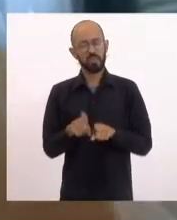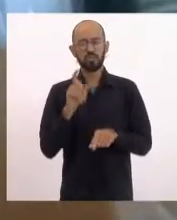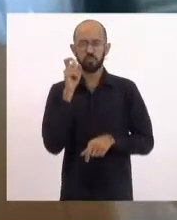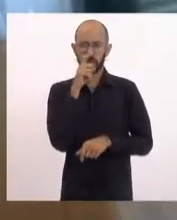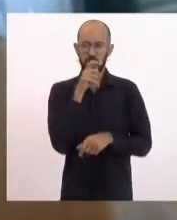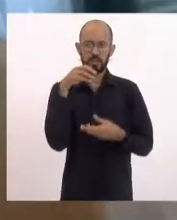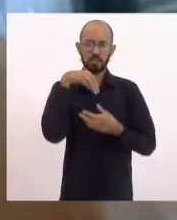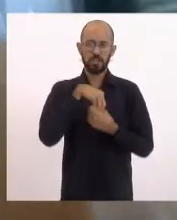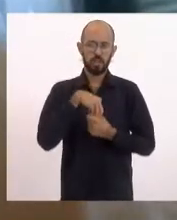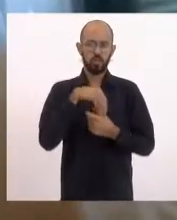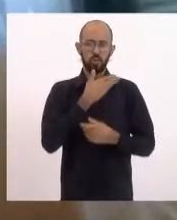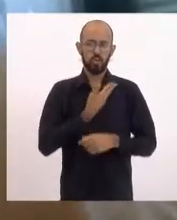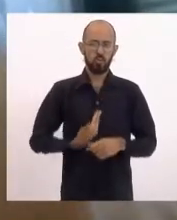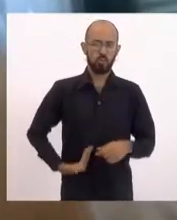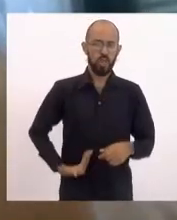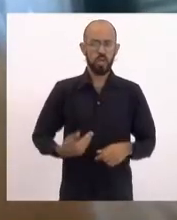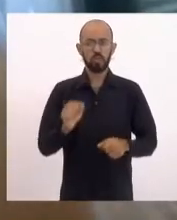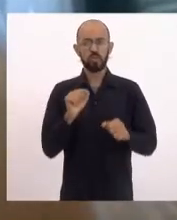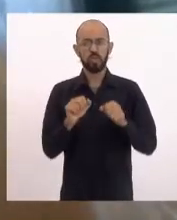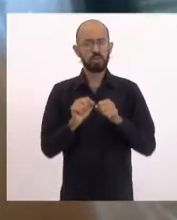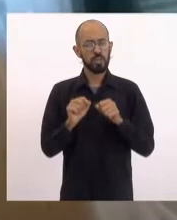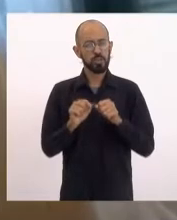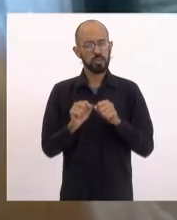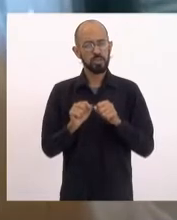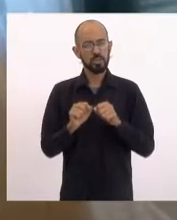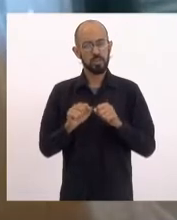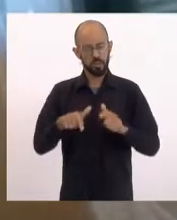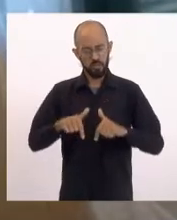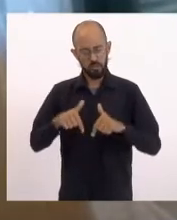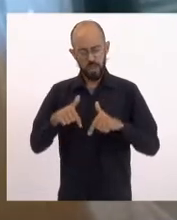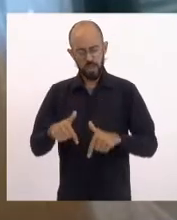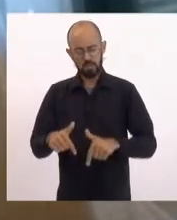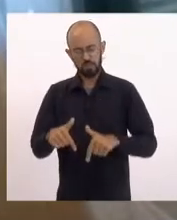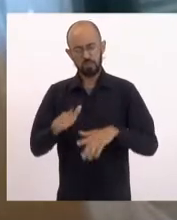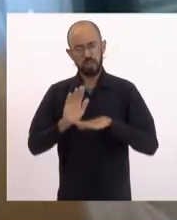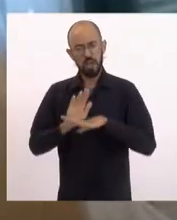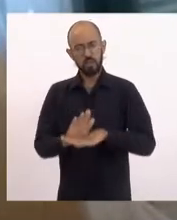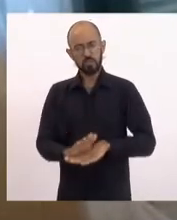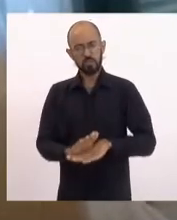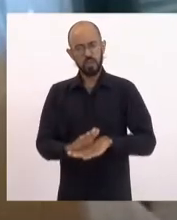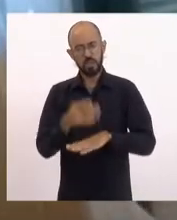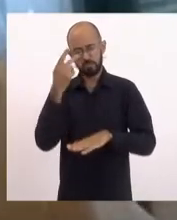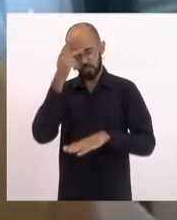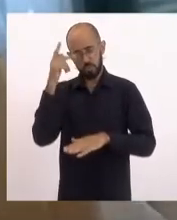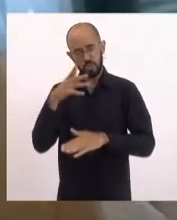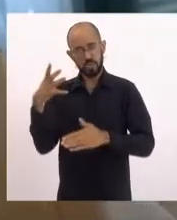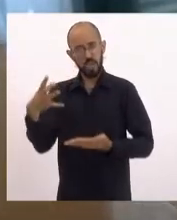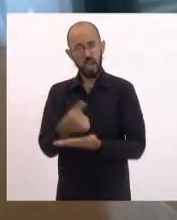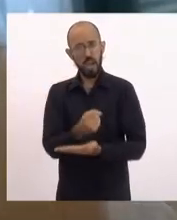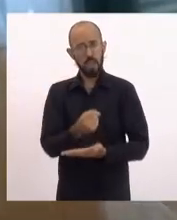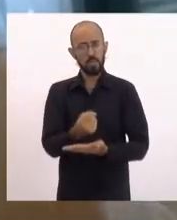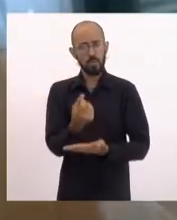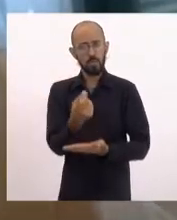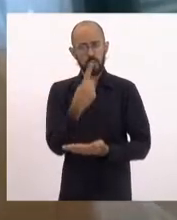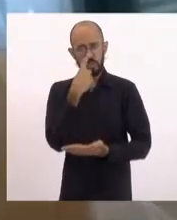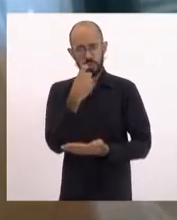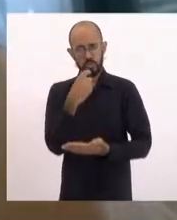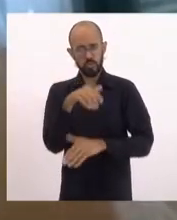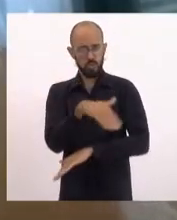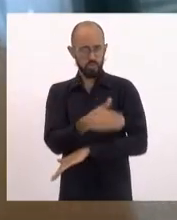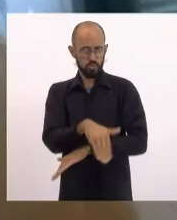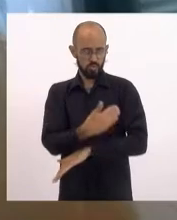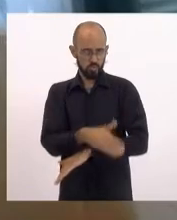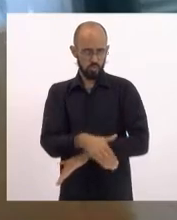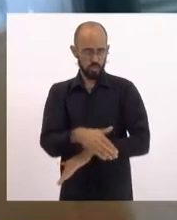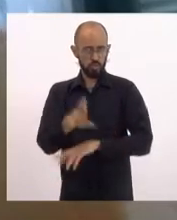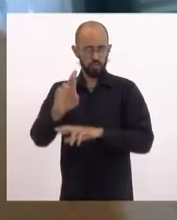tem tentado agir em apoio aos catadores, em apoio à fiscalização, ao contrário do governo federal. Então, eu queria,